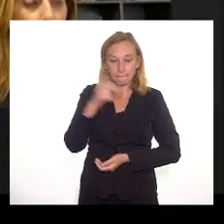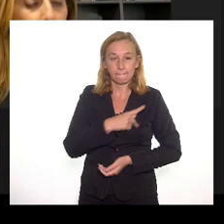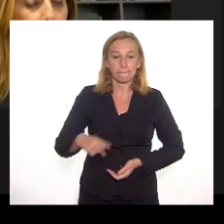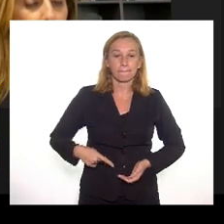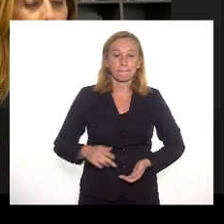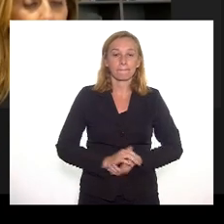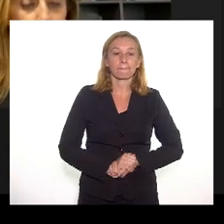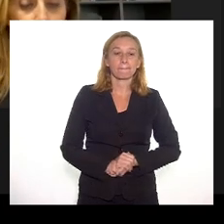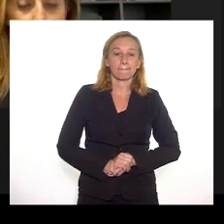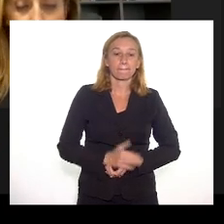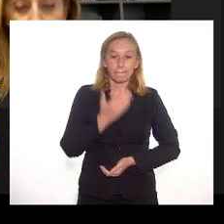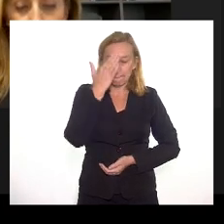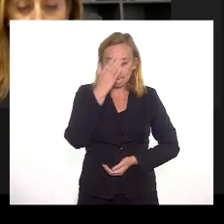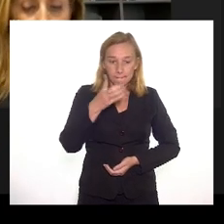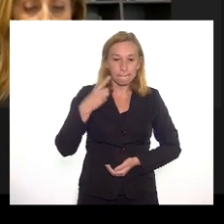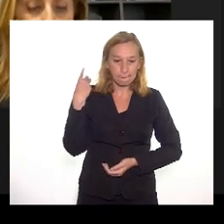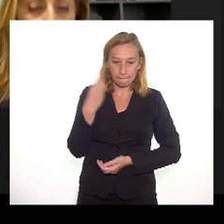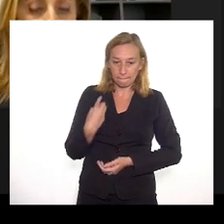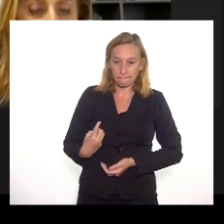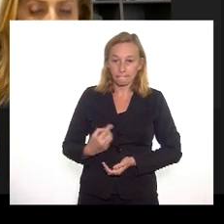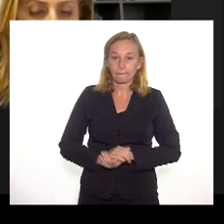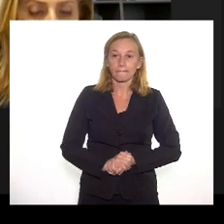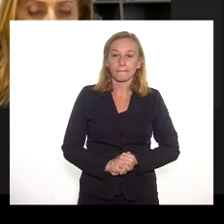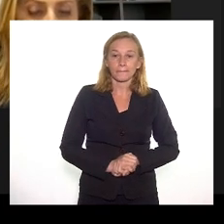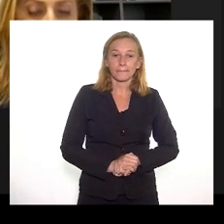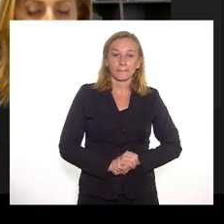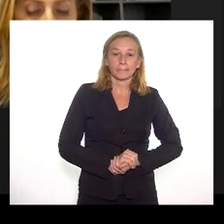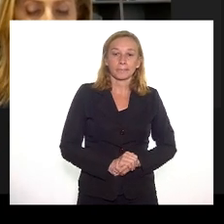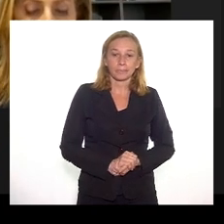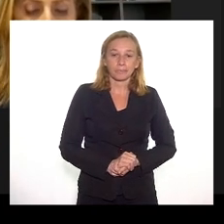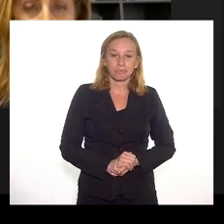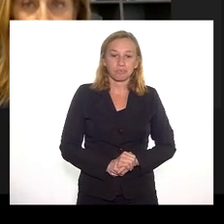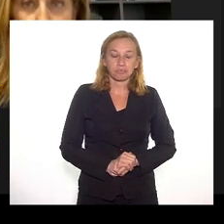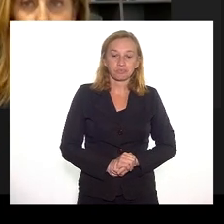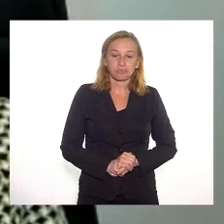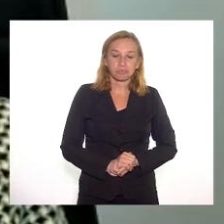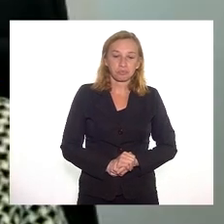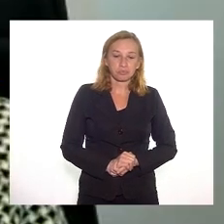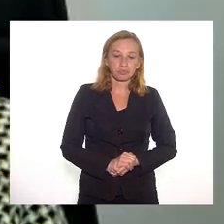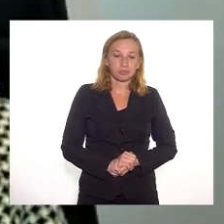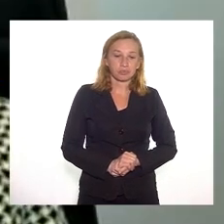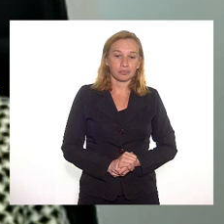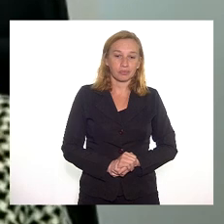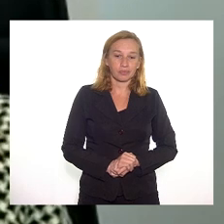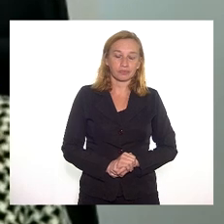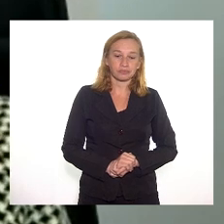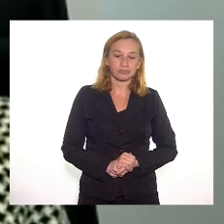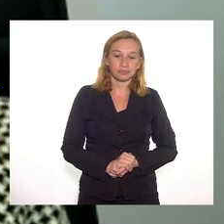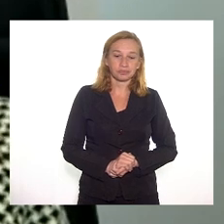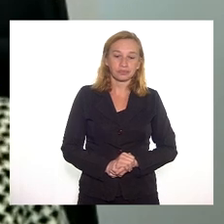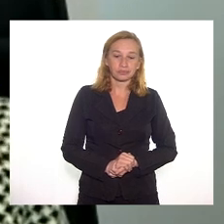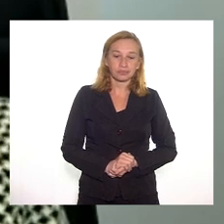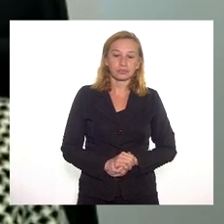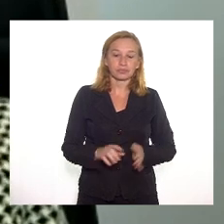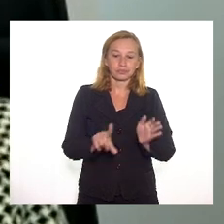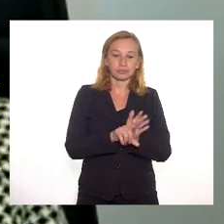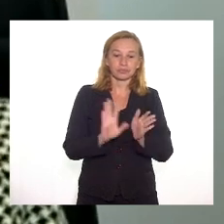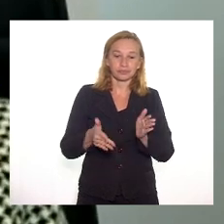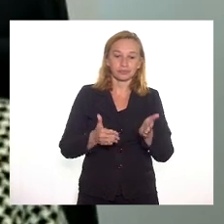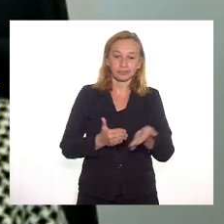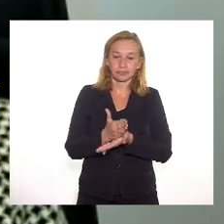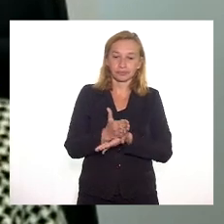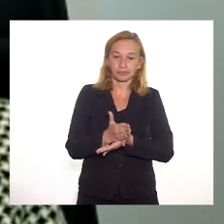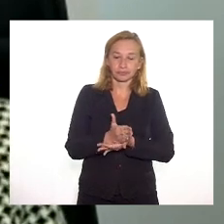presidenta. Obrigada, Dani. Evoque, em casos de coação, a nossa lei já